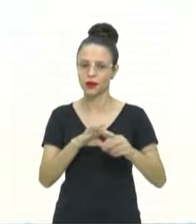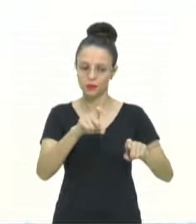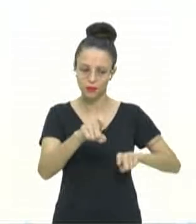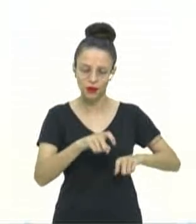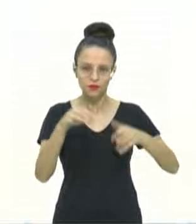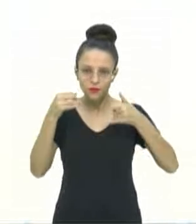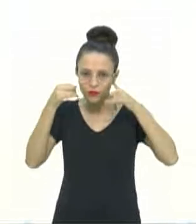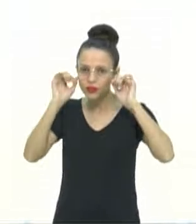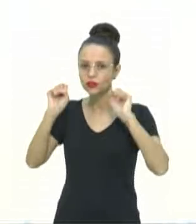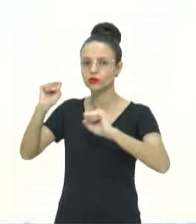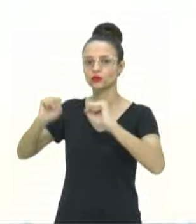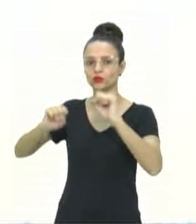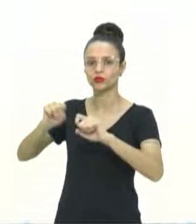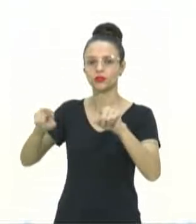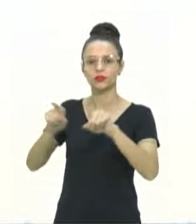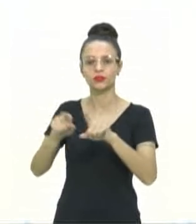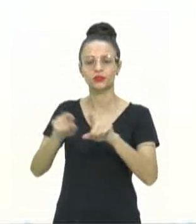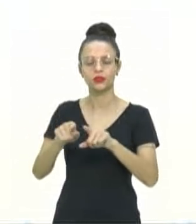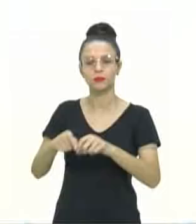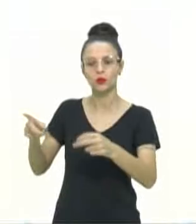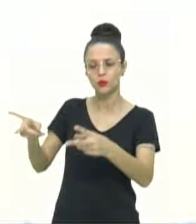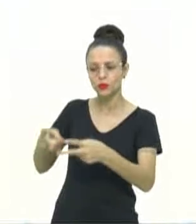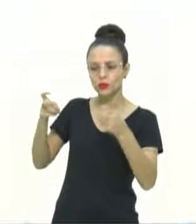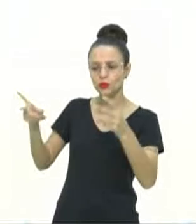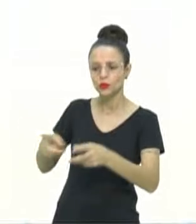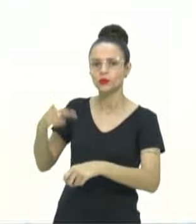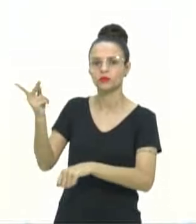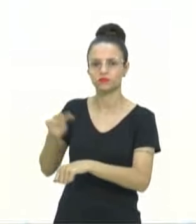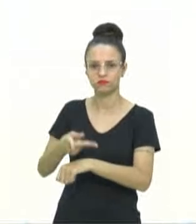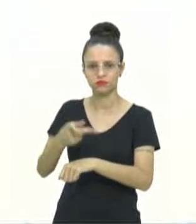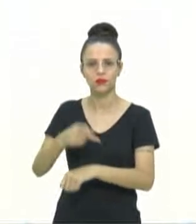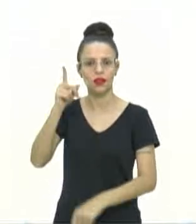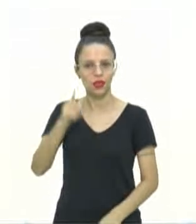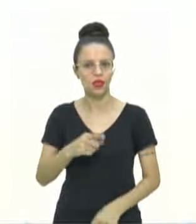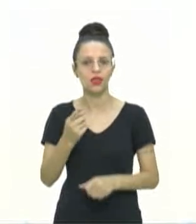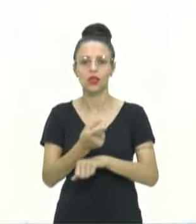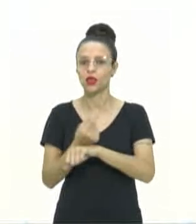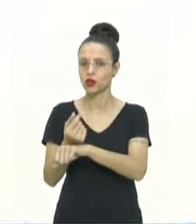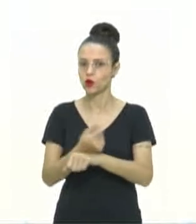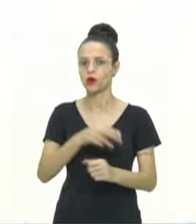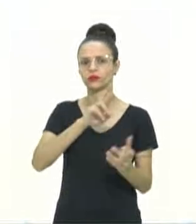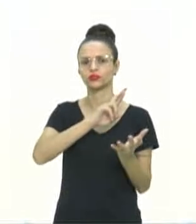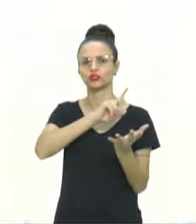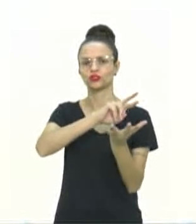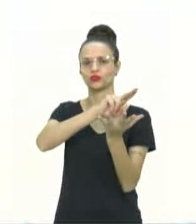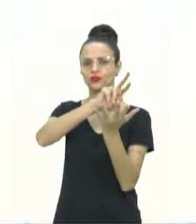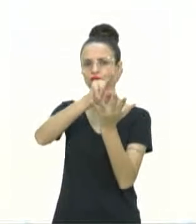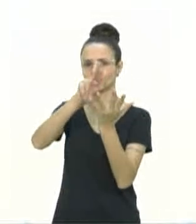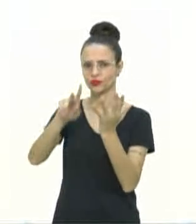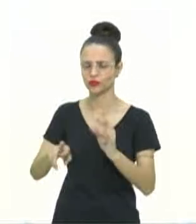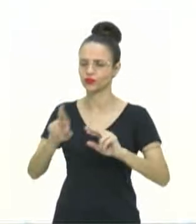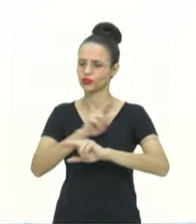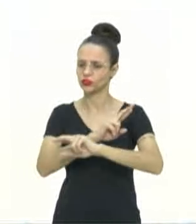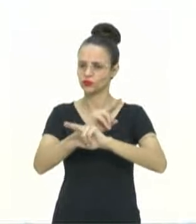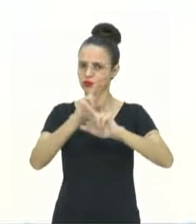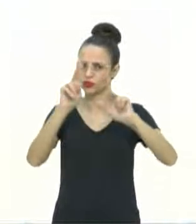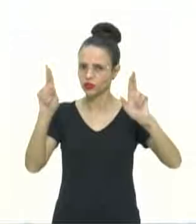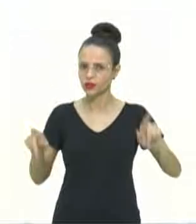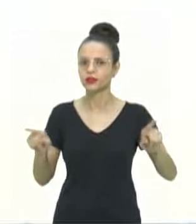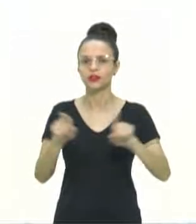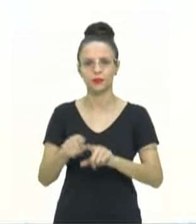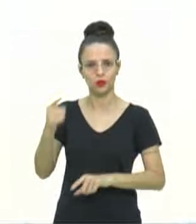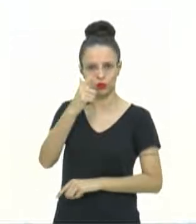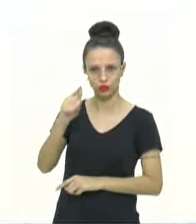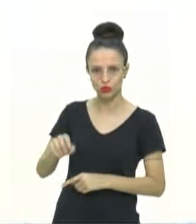pecuária, indústria e mineração. Podemos dizer que ela é uma economia diversificada, assim como os